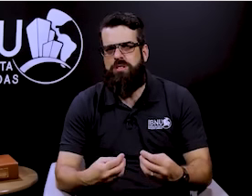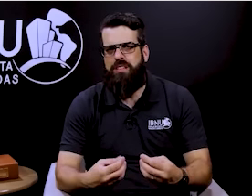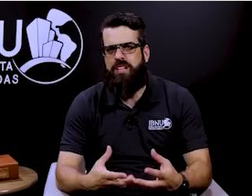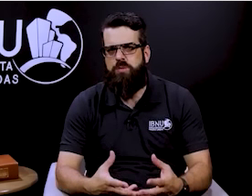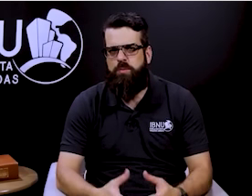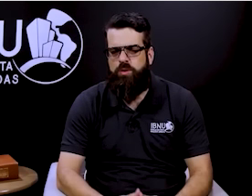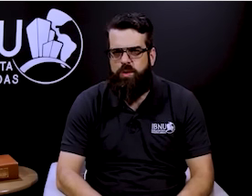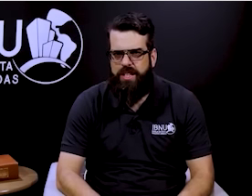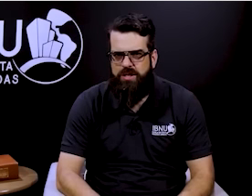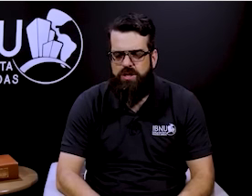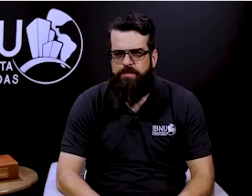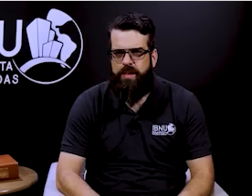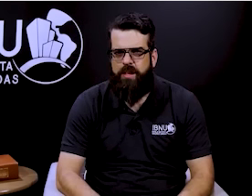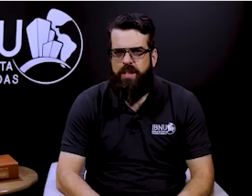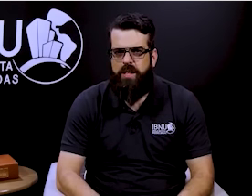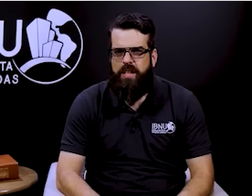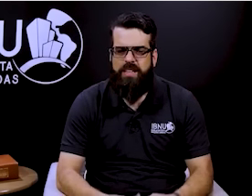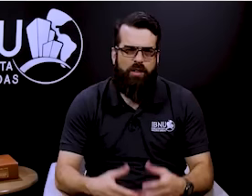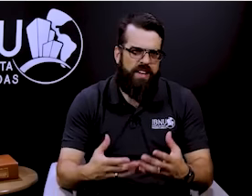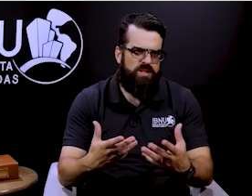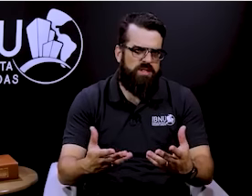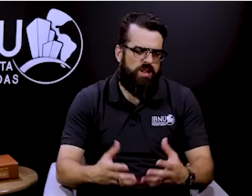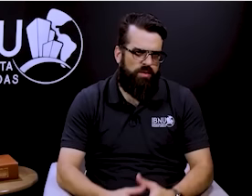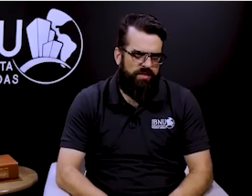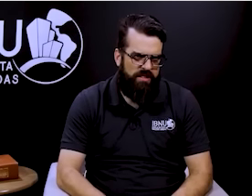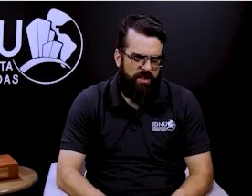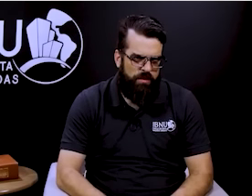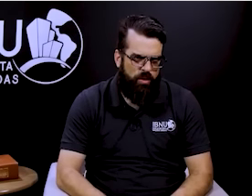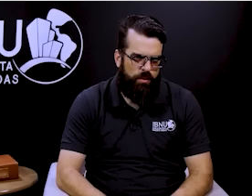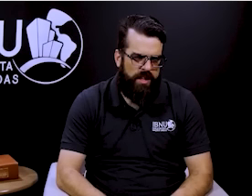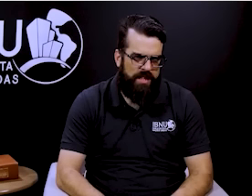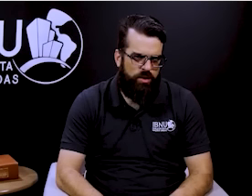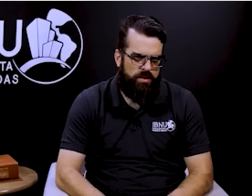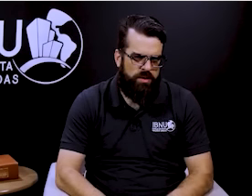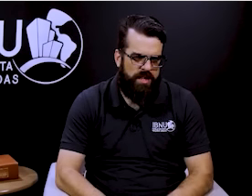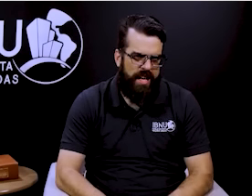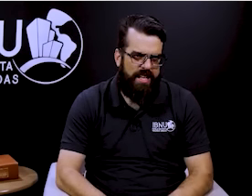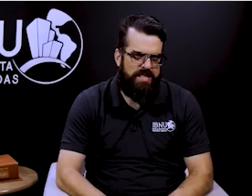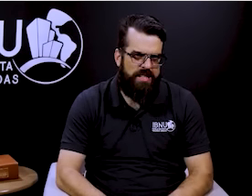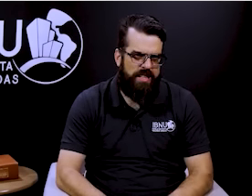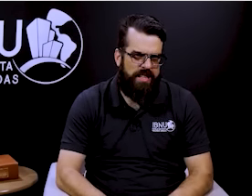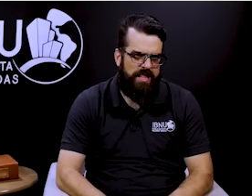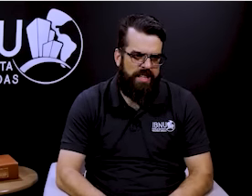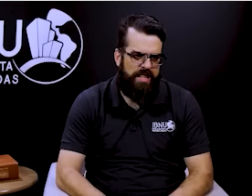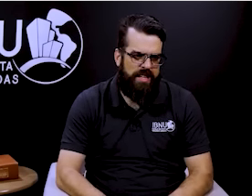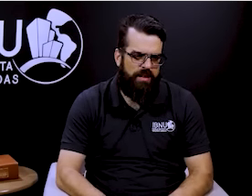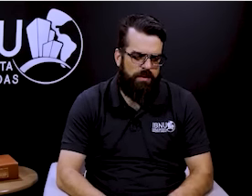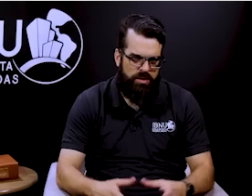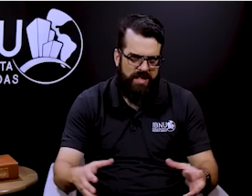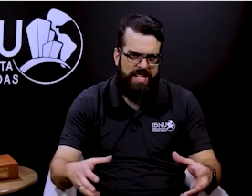um egocentrismo muito grande. E talvez você conviva numa comunidade, numa sociedade,